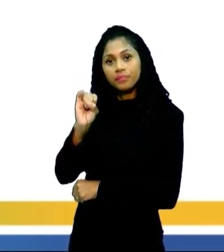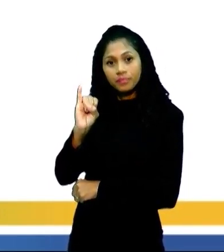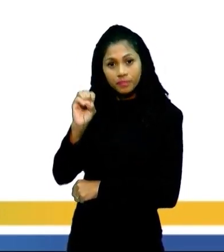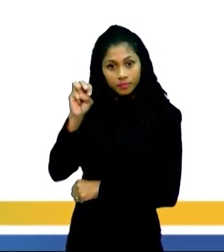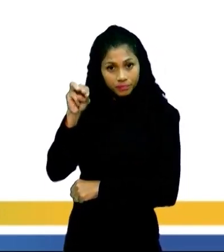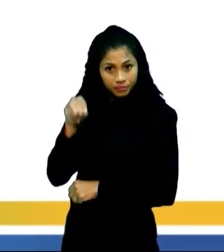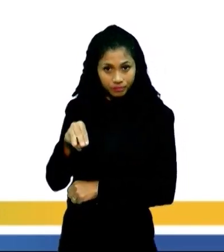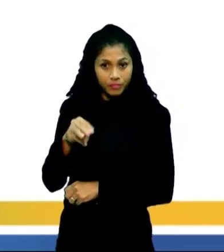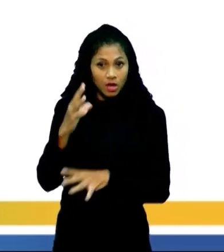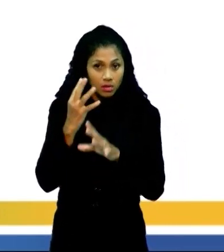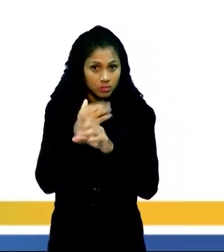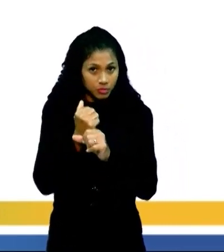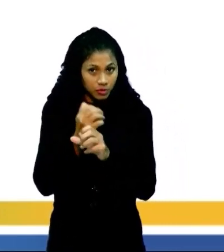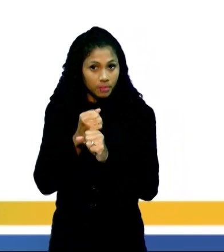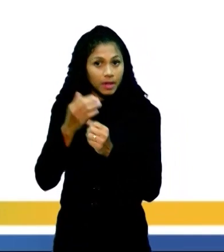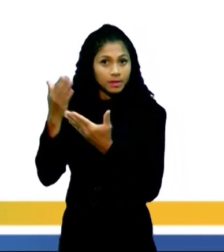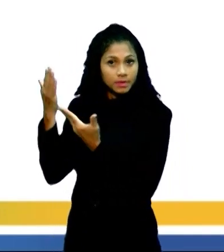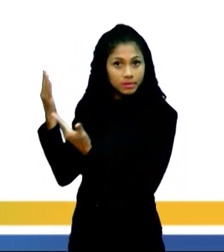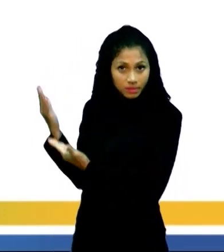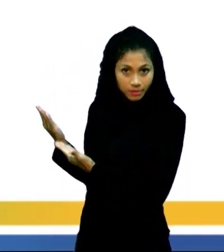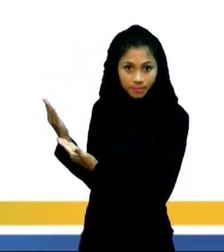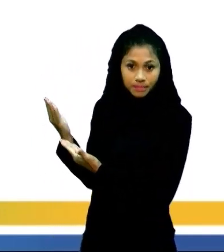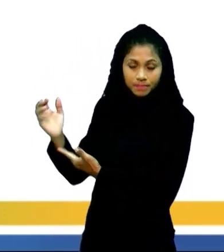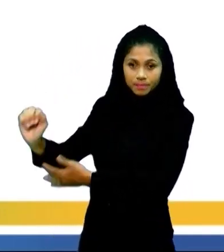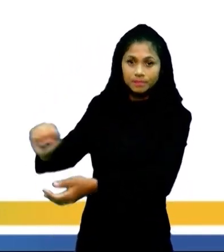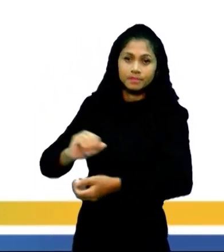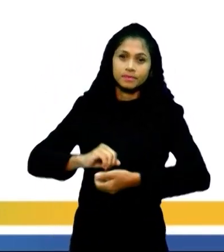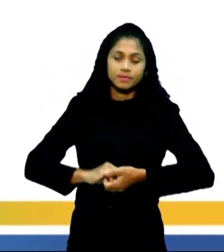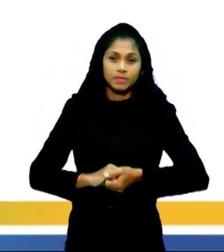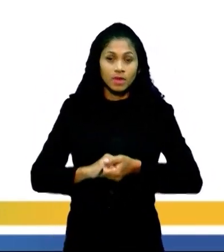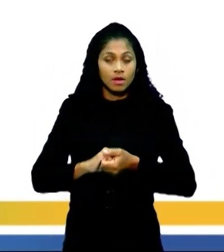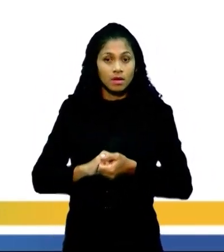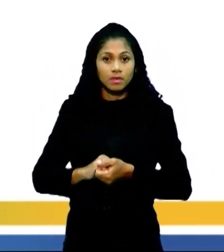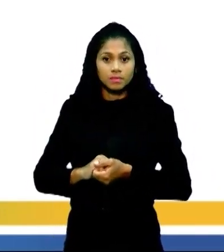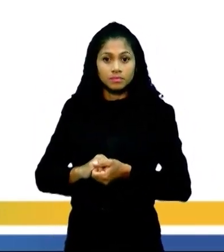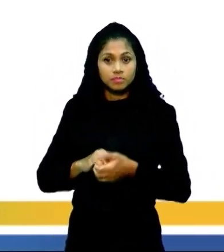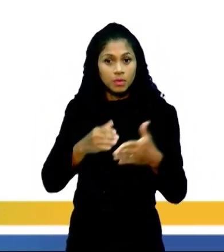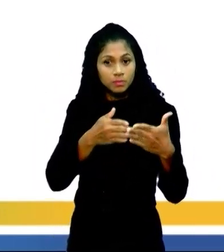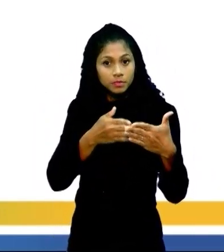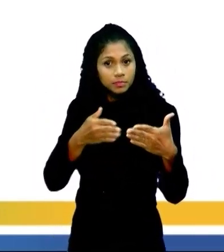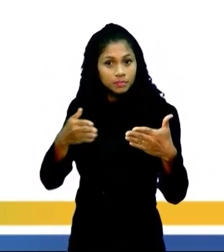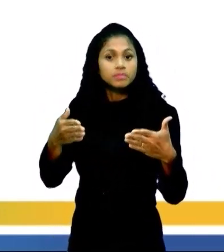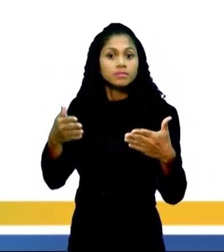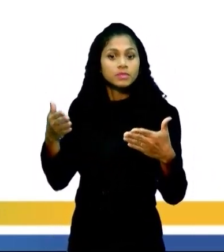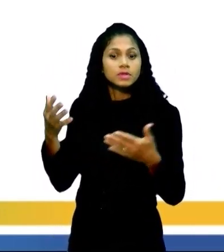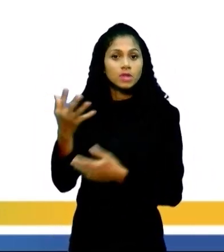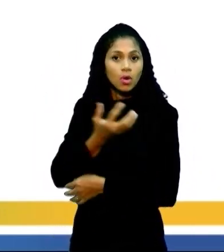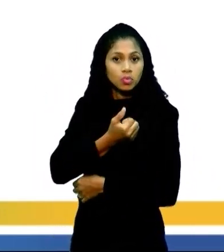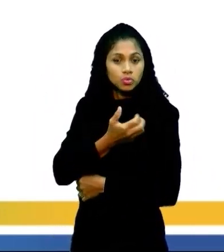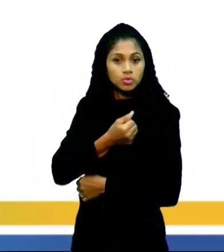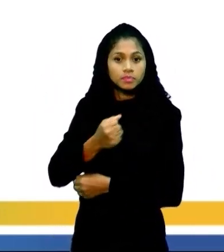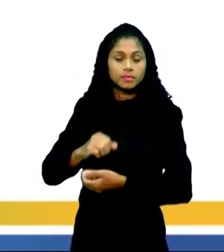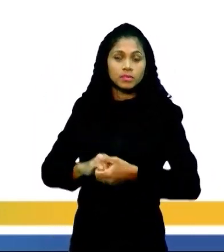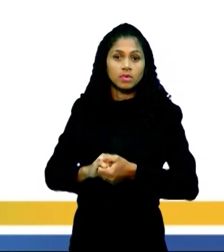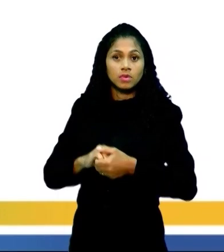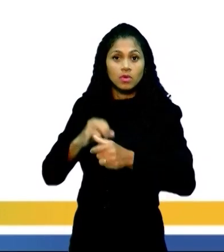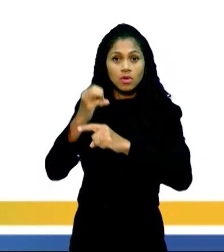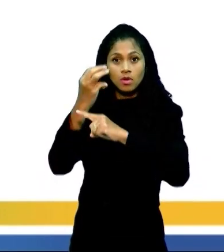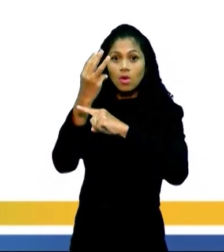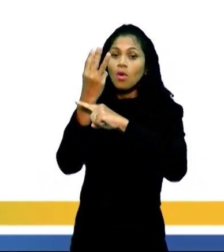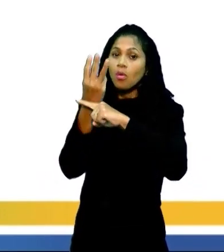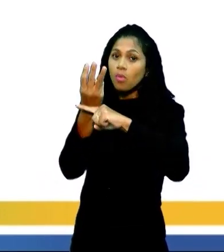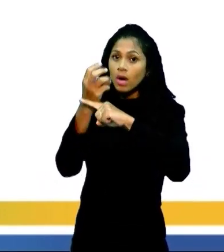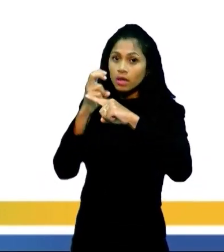forma. Olha aí, lembra que nós estamos numa fração lá, pessoal? Então vamos lá, olha, 4/5,